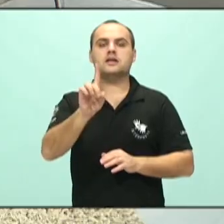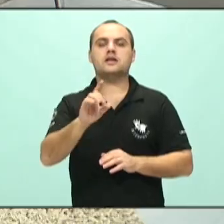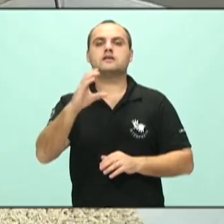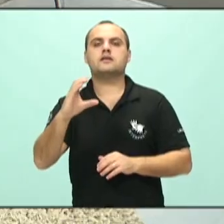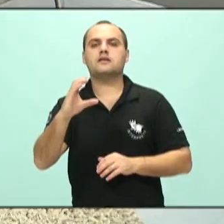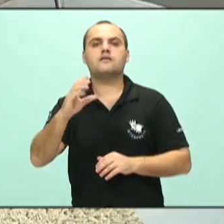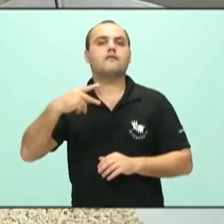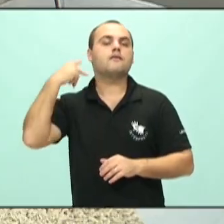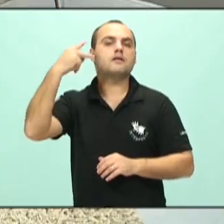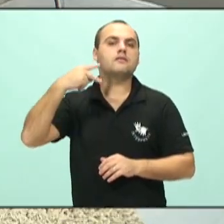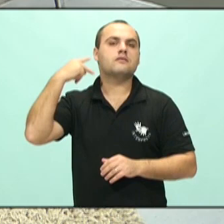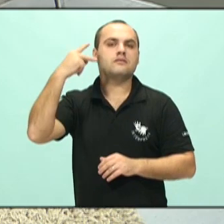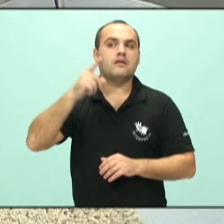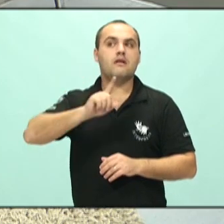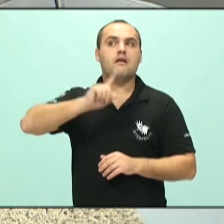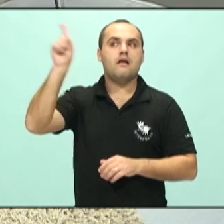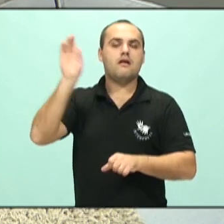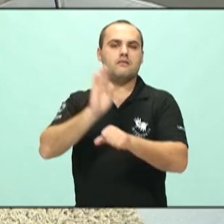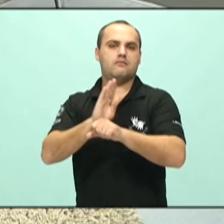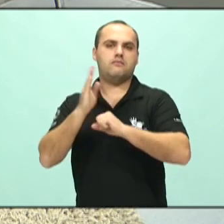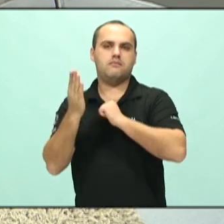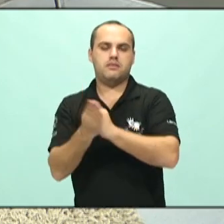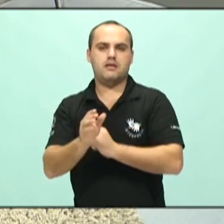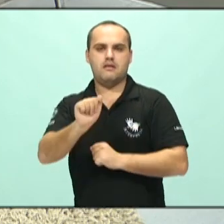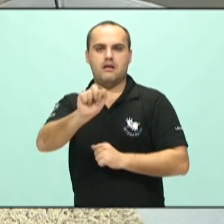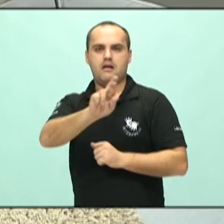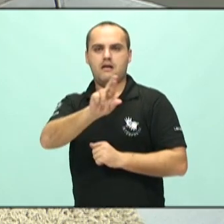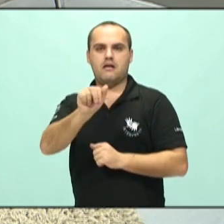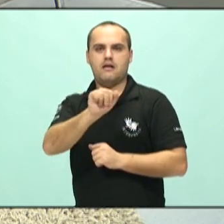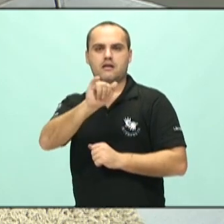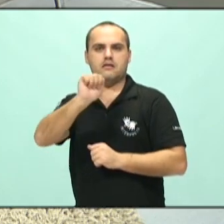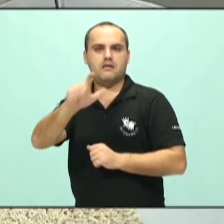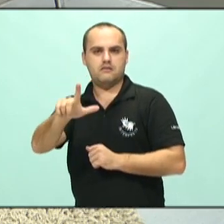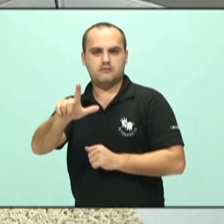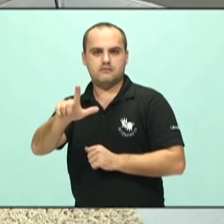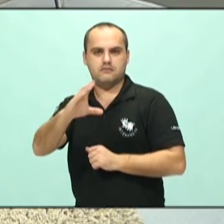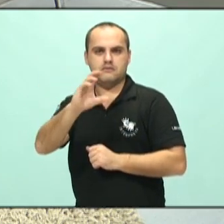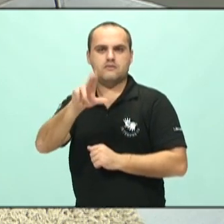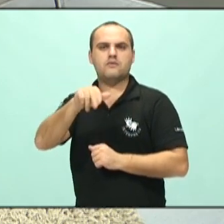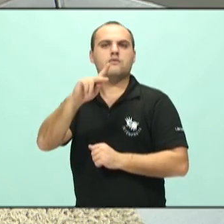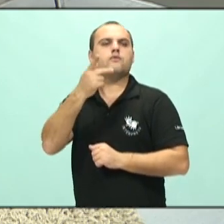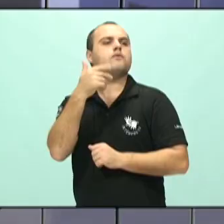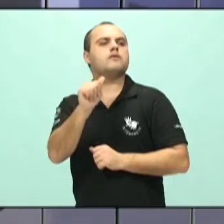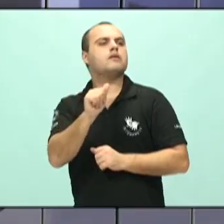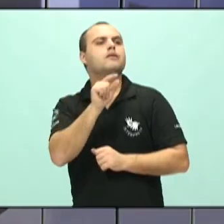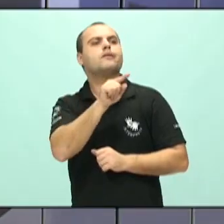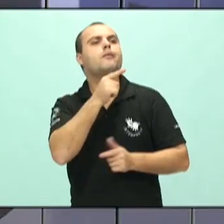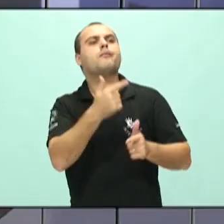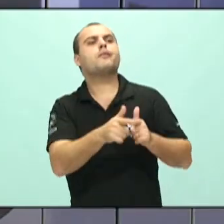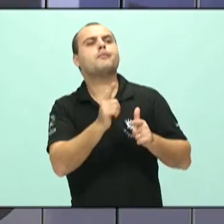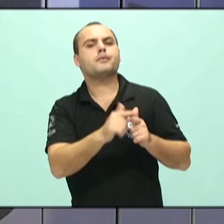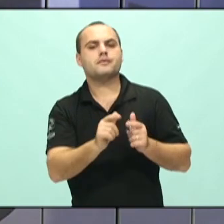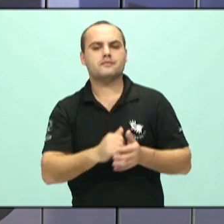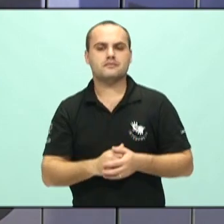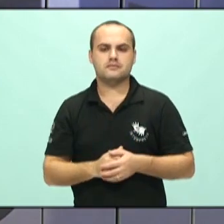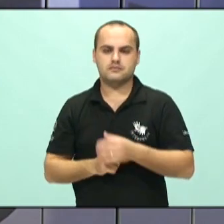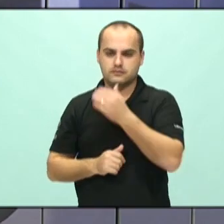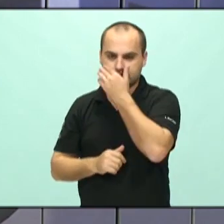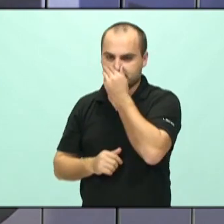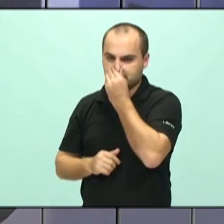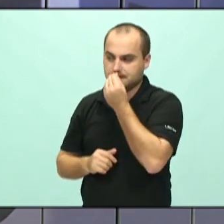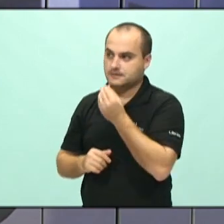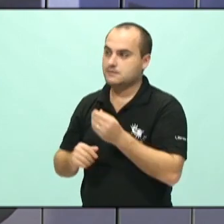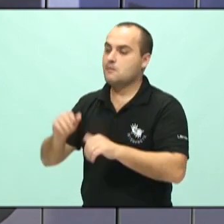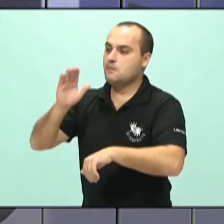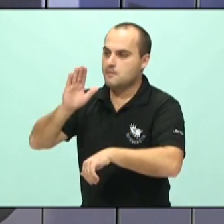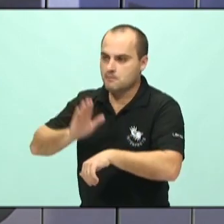vereador, lá no bairro Arraial dos Cunhas. Há quantas anda aquele problema? Mais um motivo para o